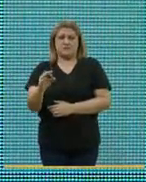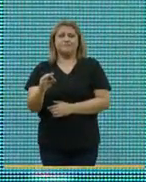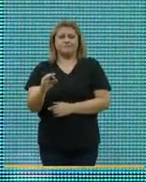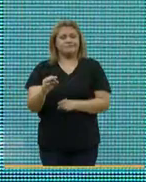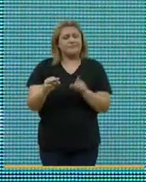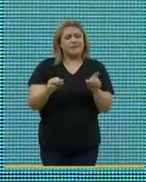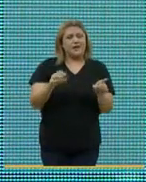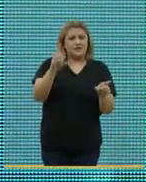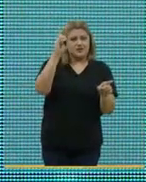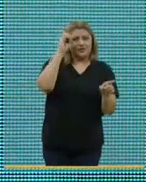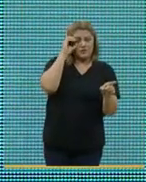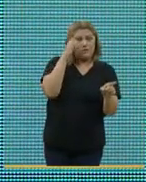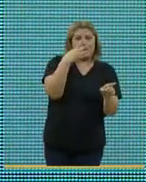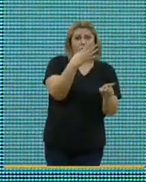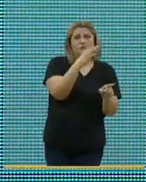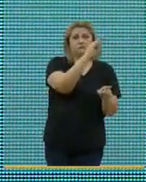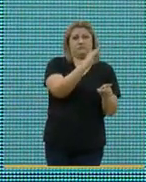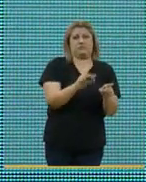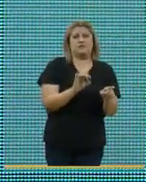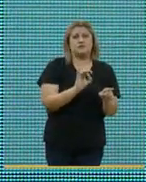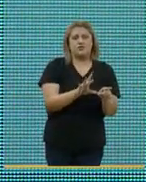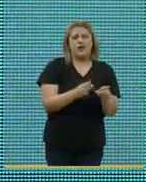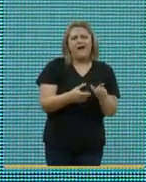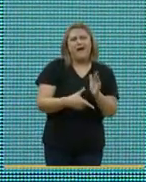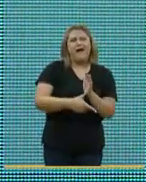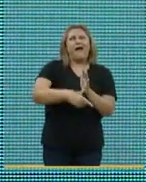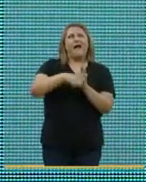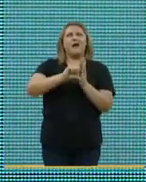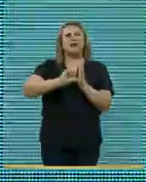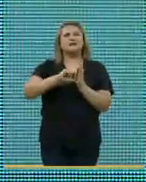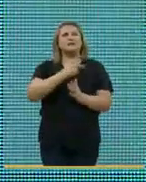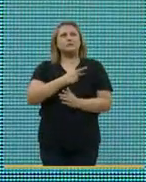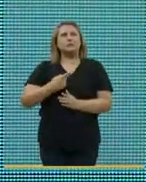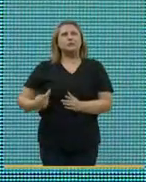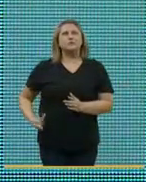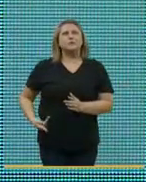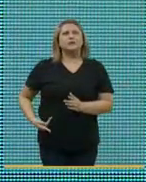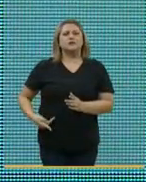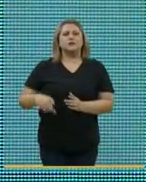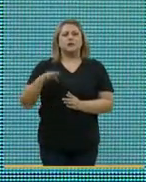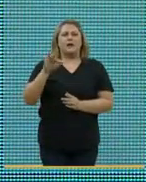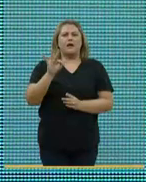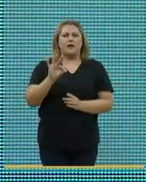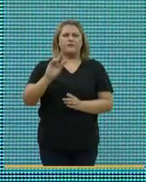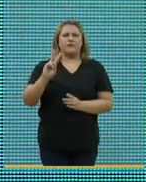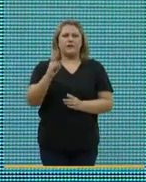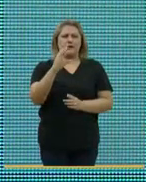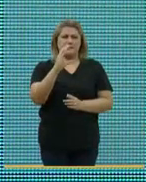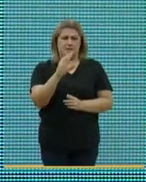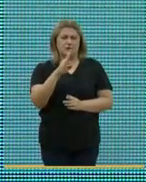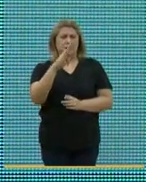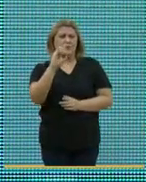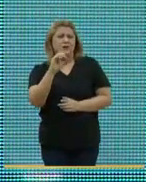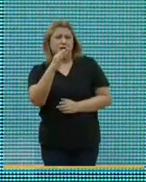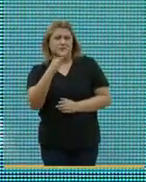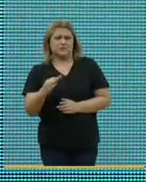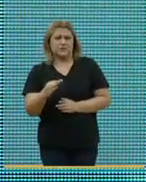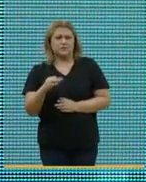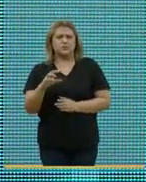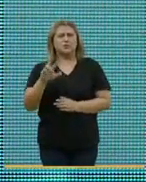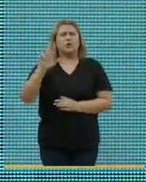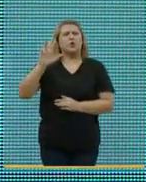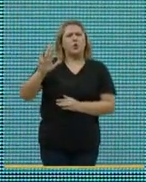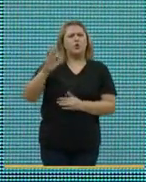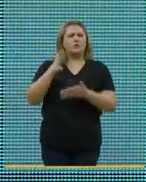governos anteriores e fernando henrique foi em torno de 40% das terras que existe no governo lula em torno